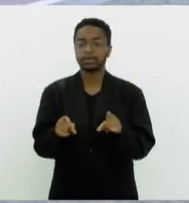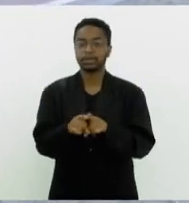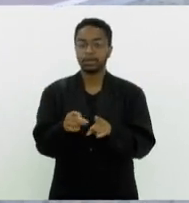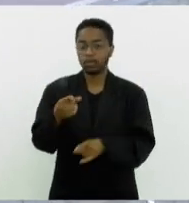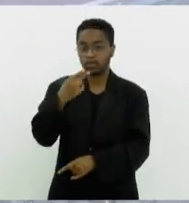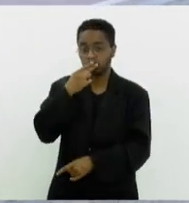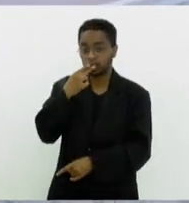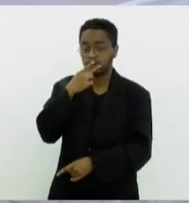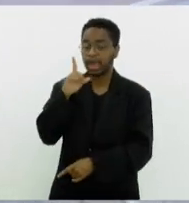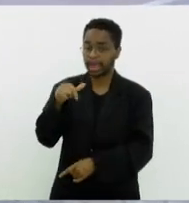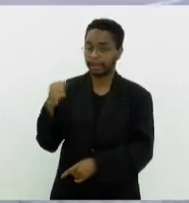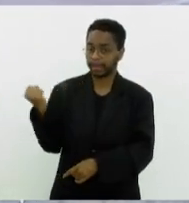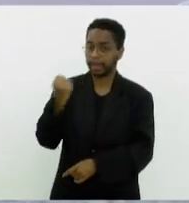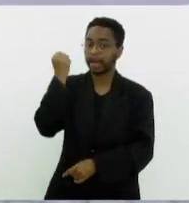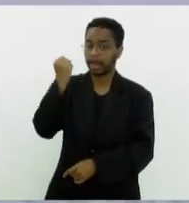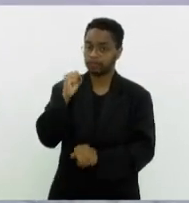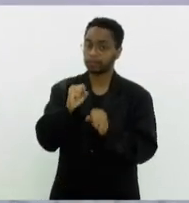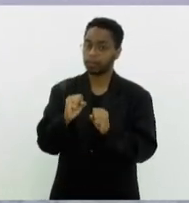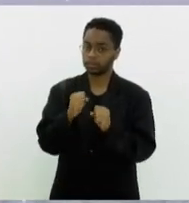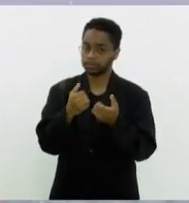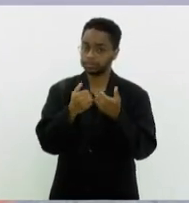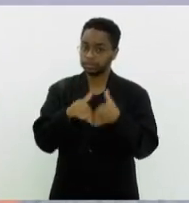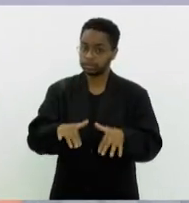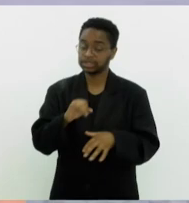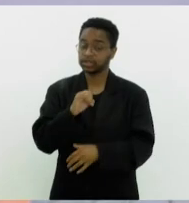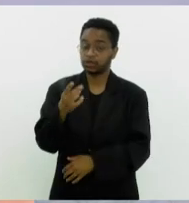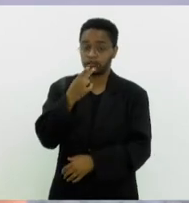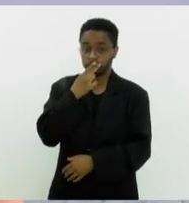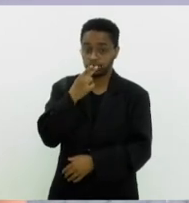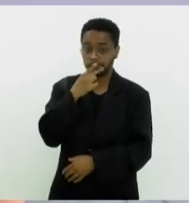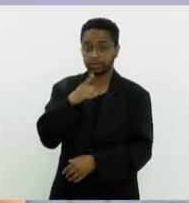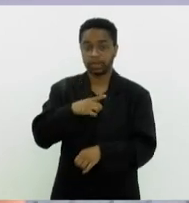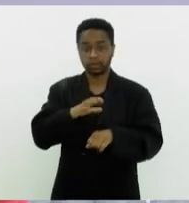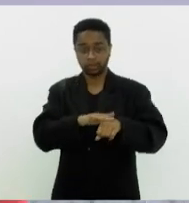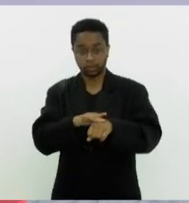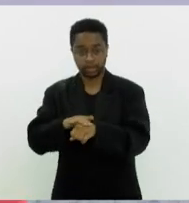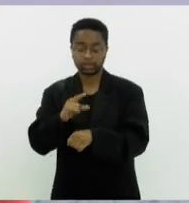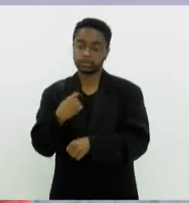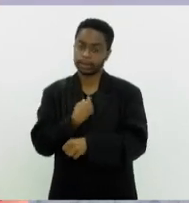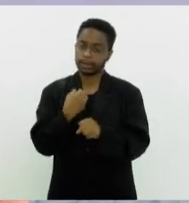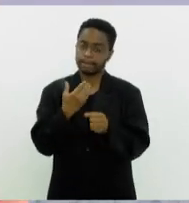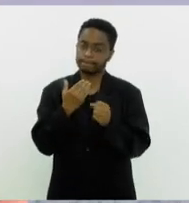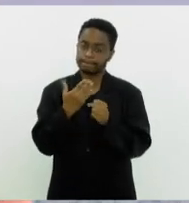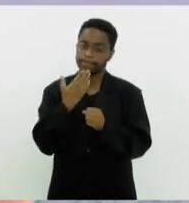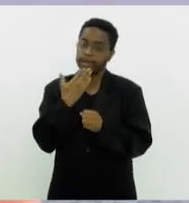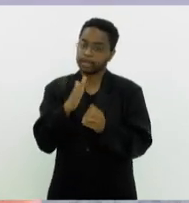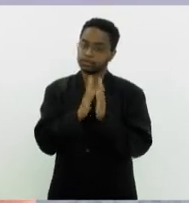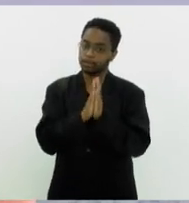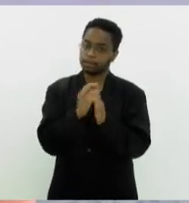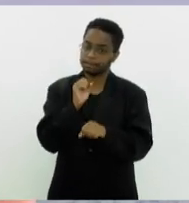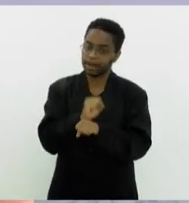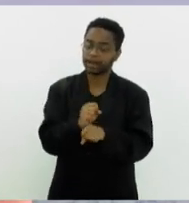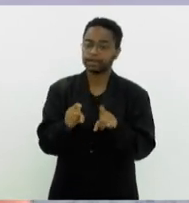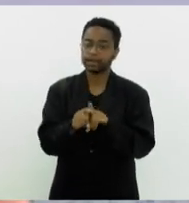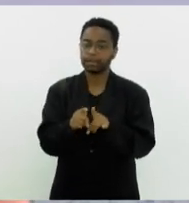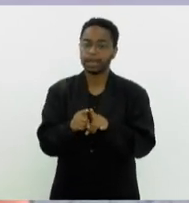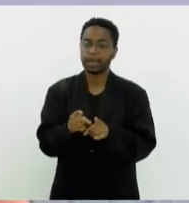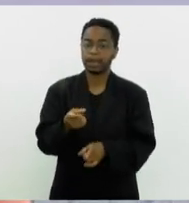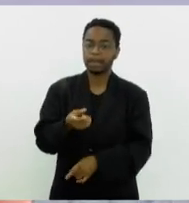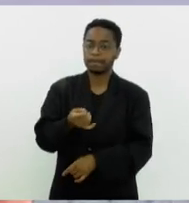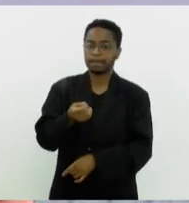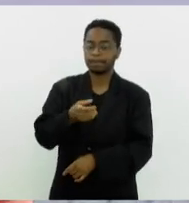tabagismo agrava muito, então quem fuma, quem tem essas doenças, a gente pede para parar. O uso de bebida alcoólica